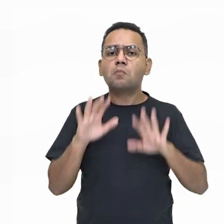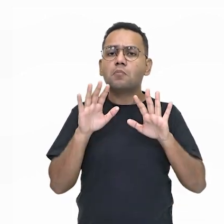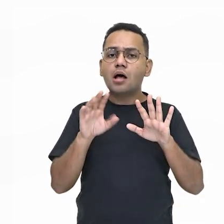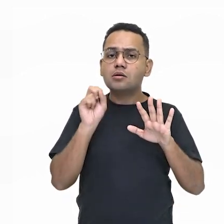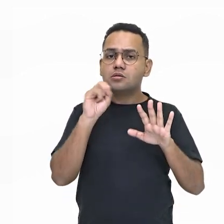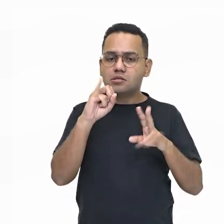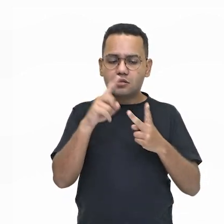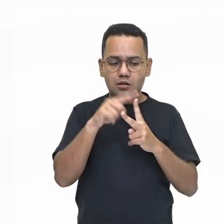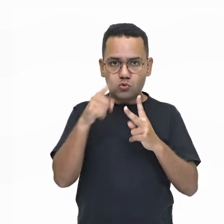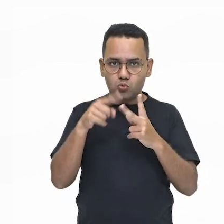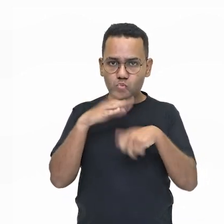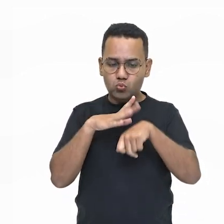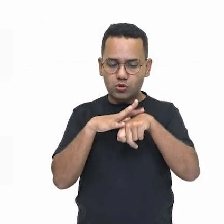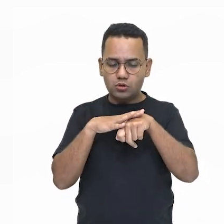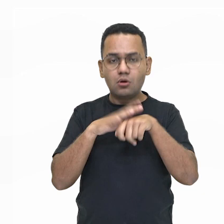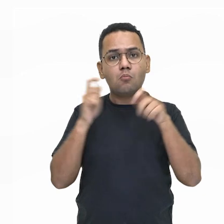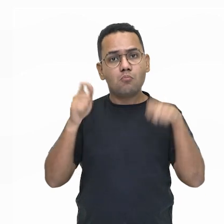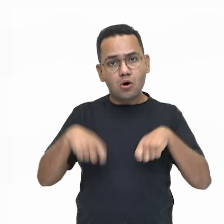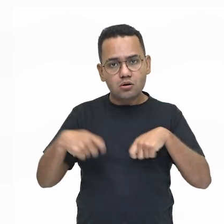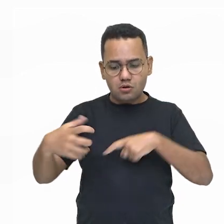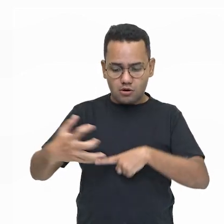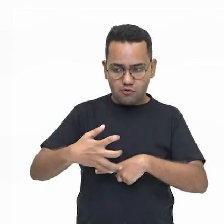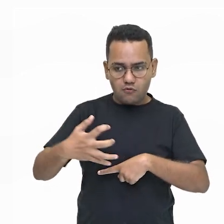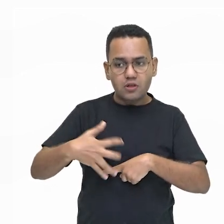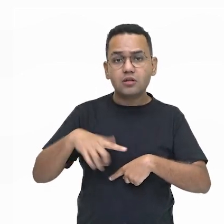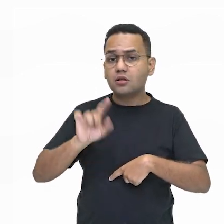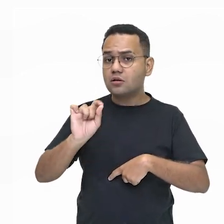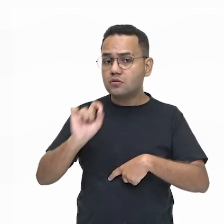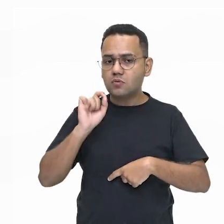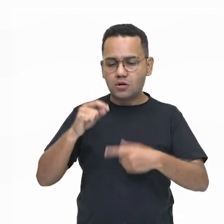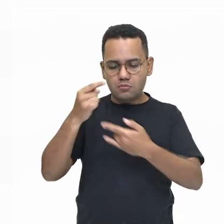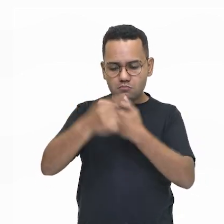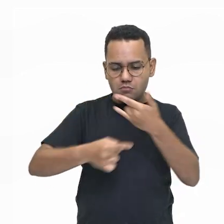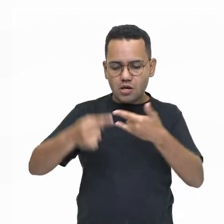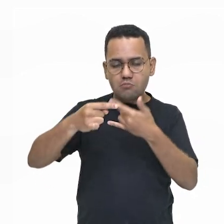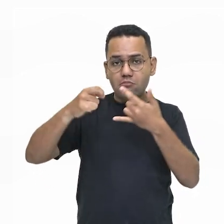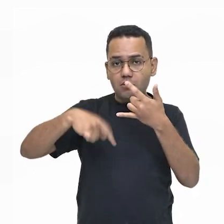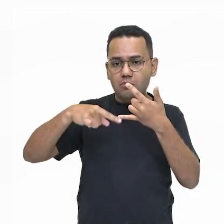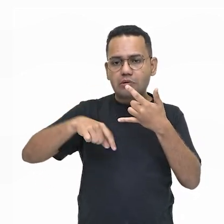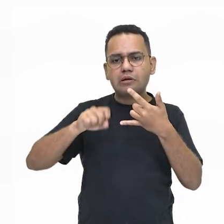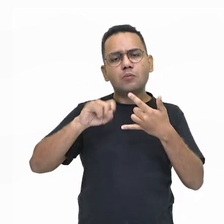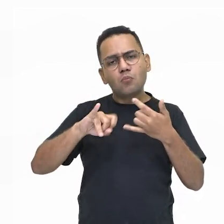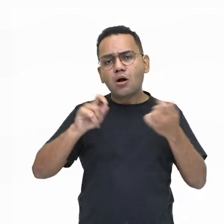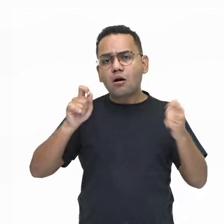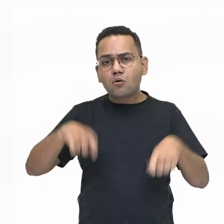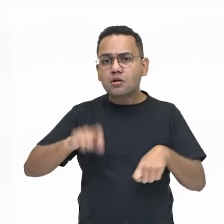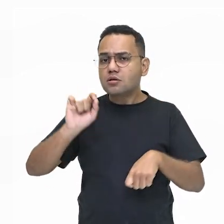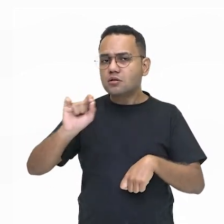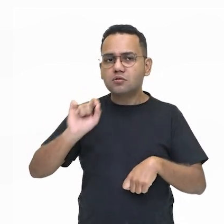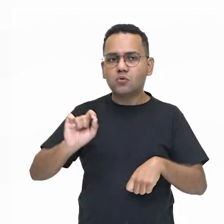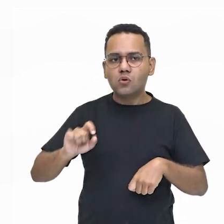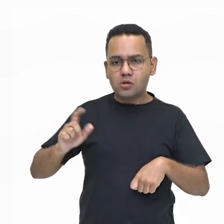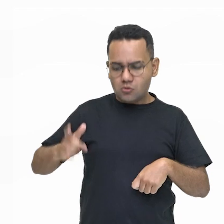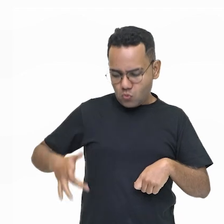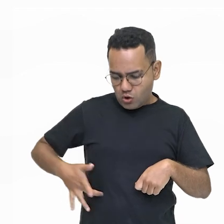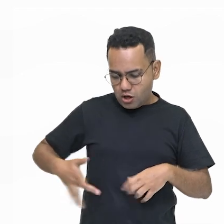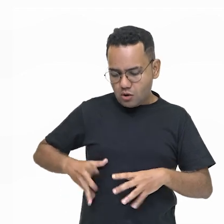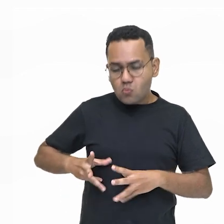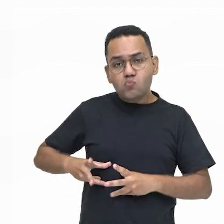sistema urinário e acaba causando a morte dos rins se a gente não trata dele. e aí depois ele não consegue